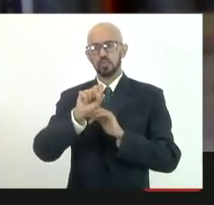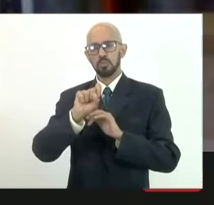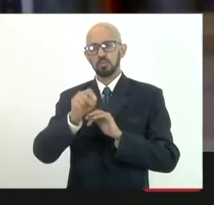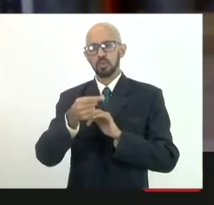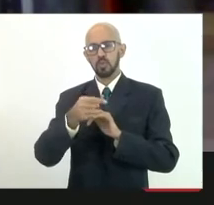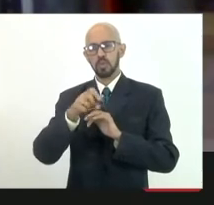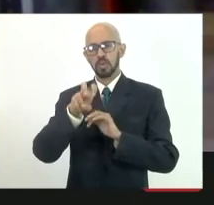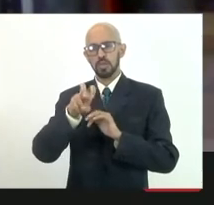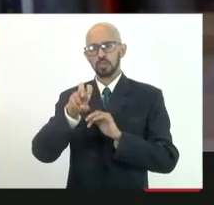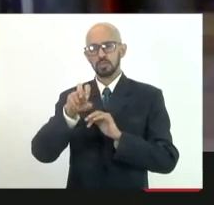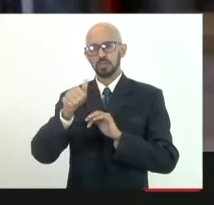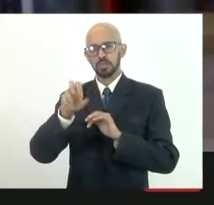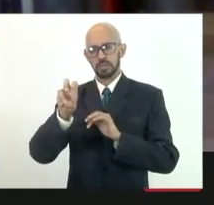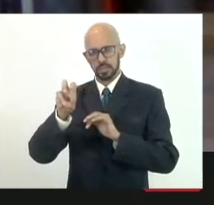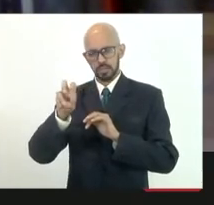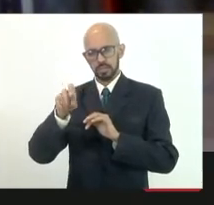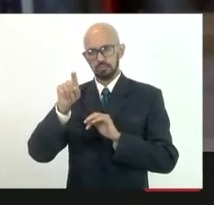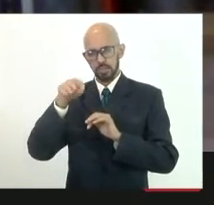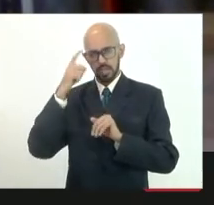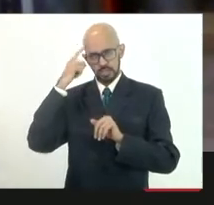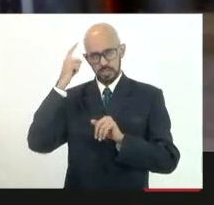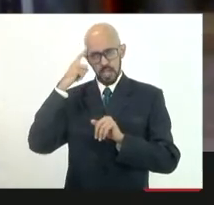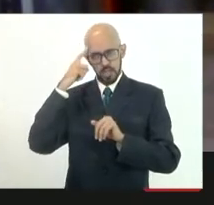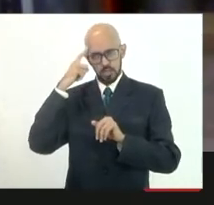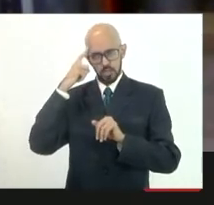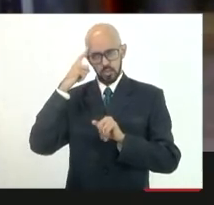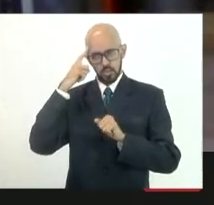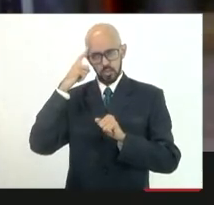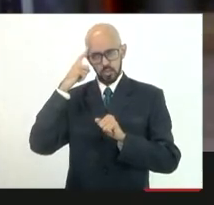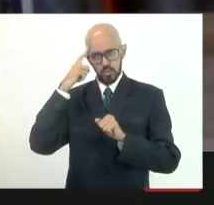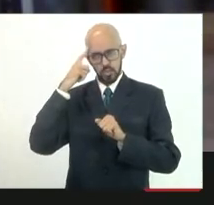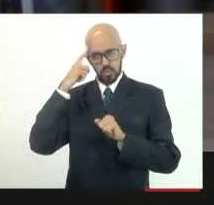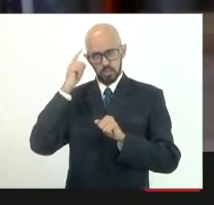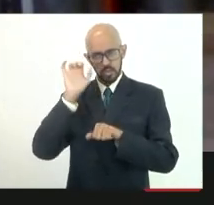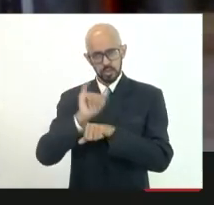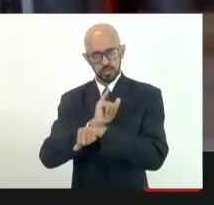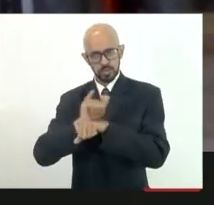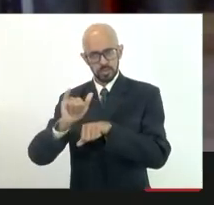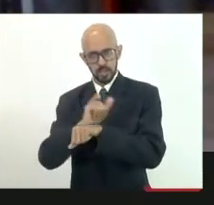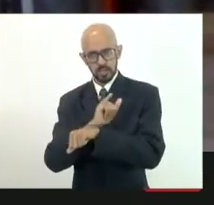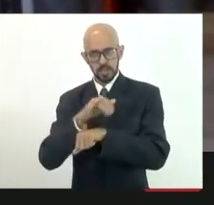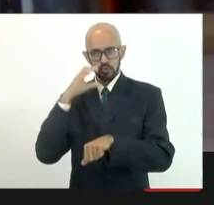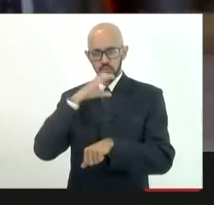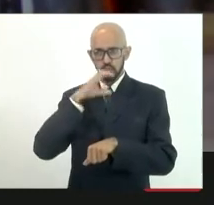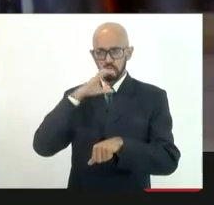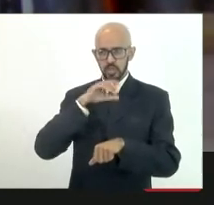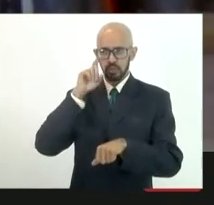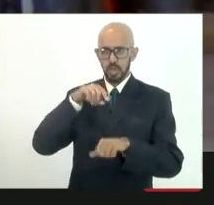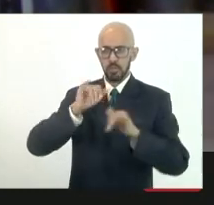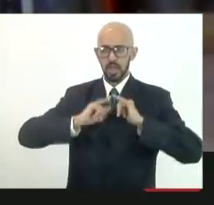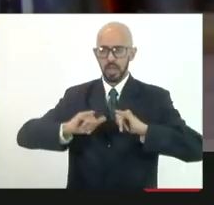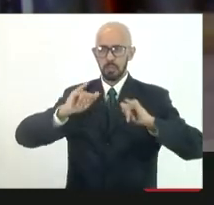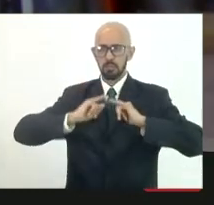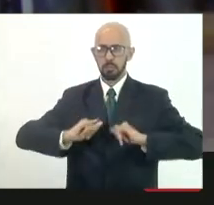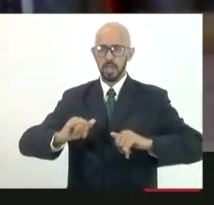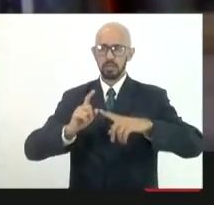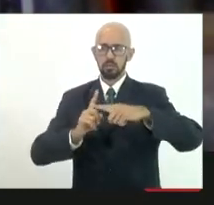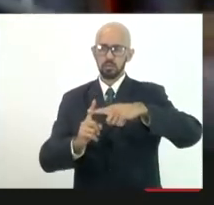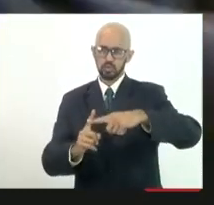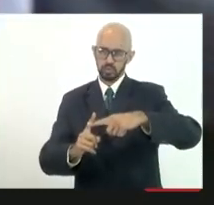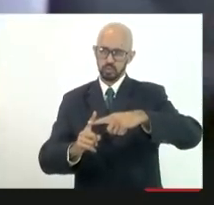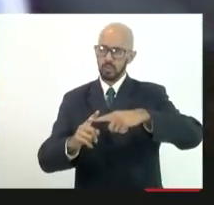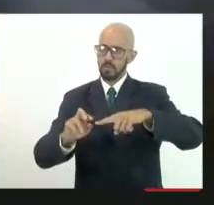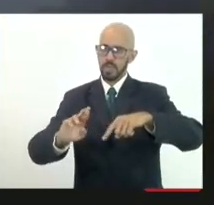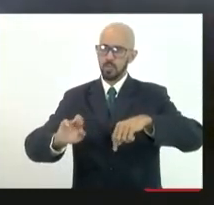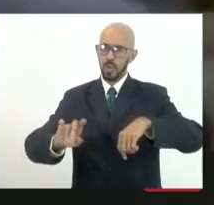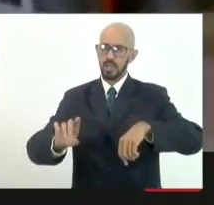8.515, pensando também em medidas concretas, imediatas, é uma campanha positiva, mas uma campanha positiva não apenas como...